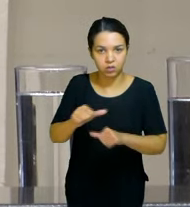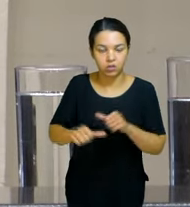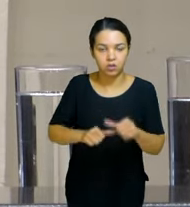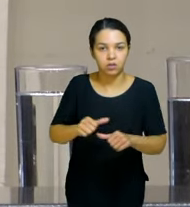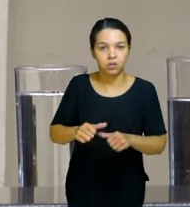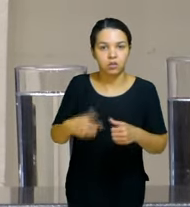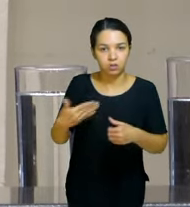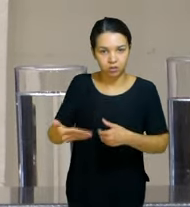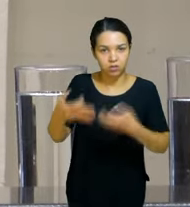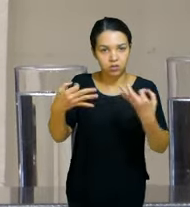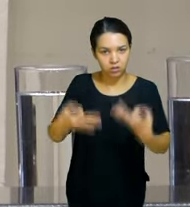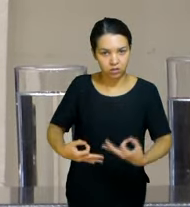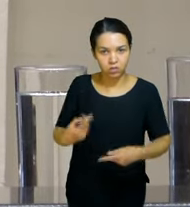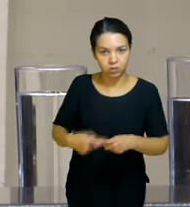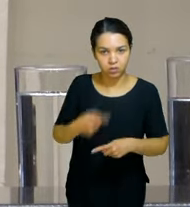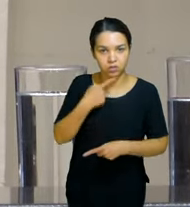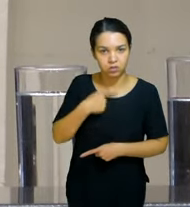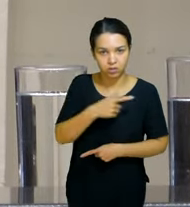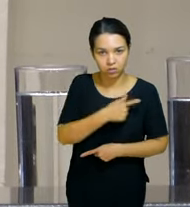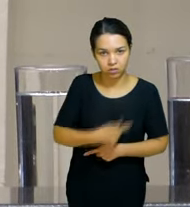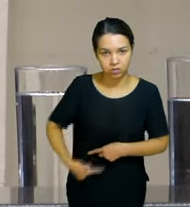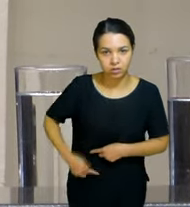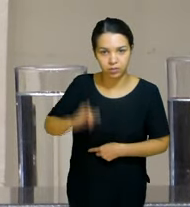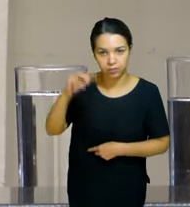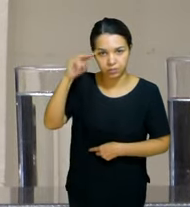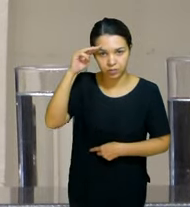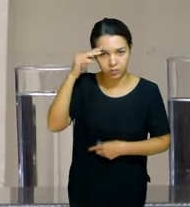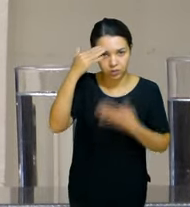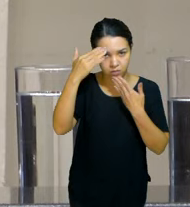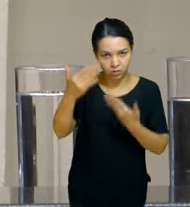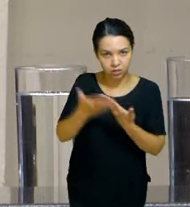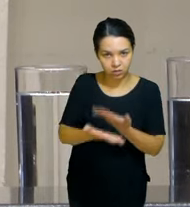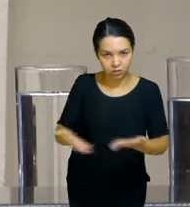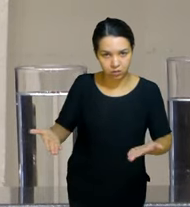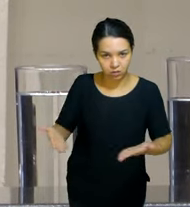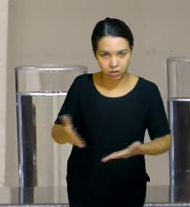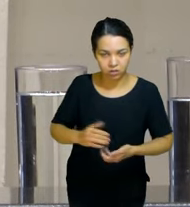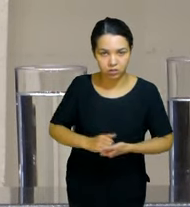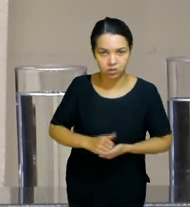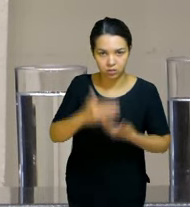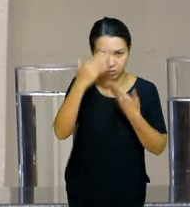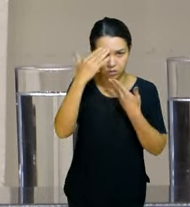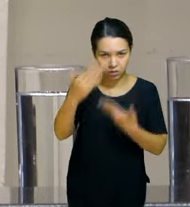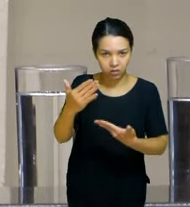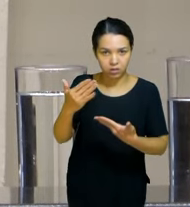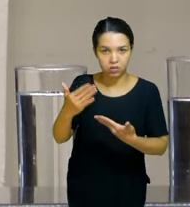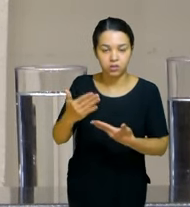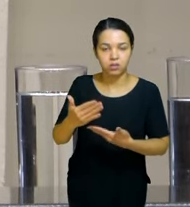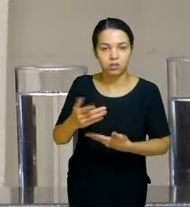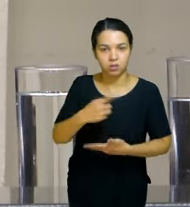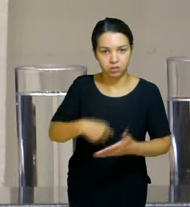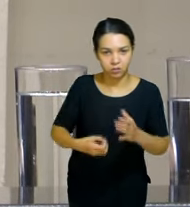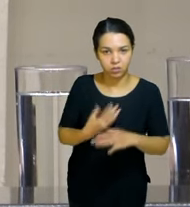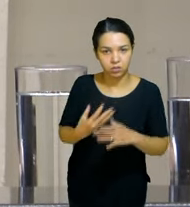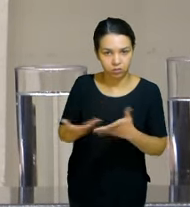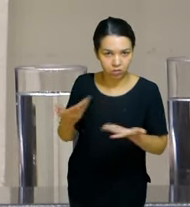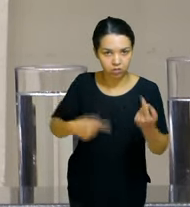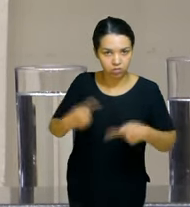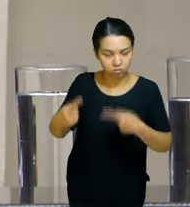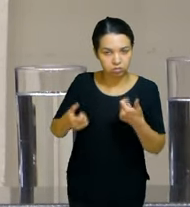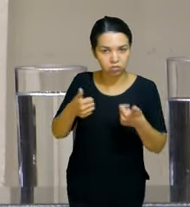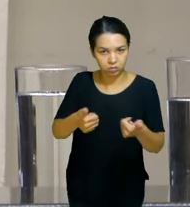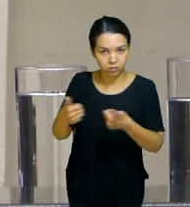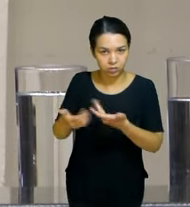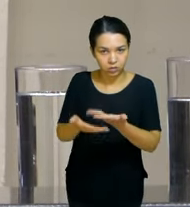esse é o desejo do governador Jorginho Mello. Tá certo? Muito obrigado a todos vocês. Obrigado mesmo. Foi muito produtivo, muito grandioso estar aqui com cada um de